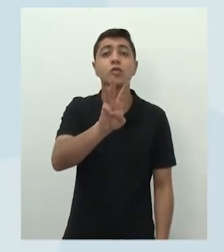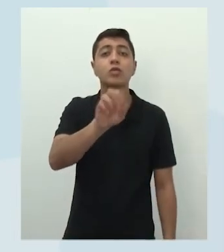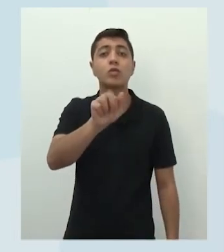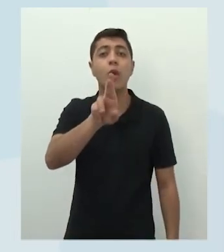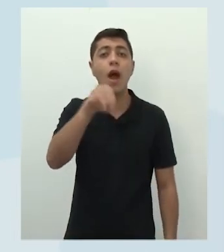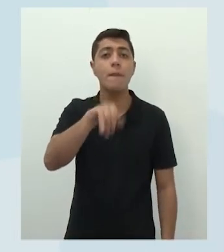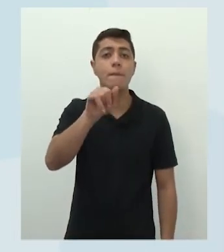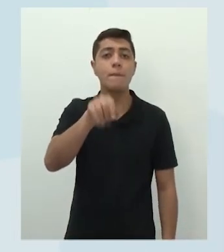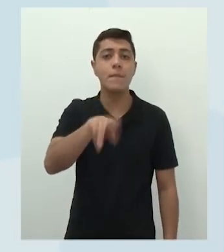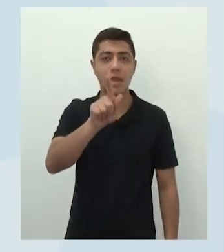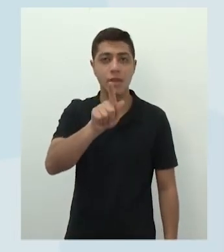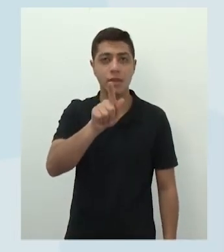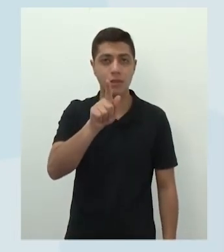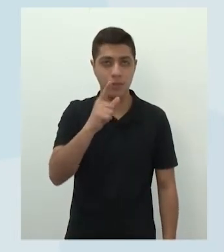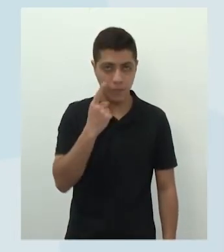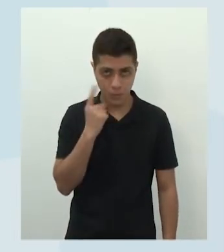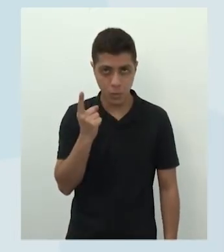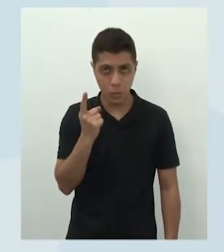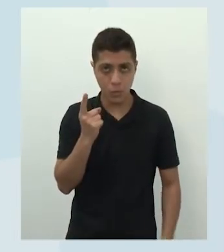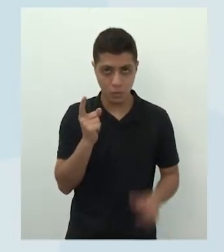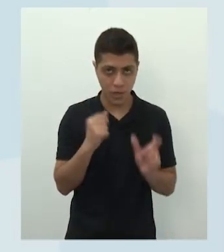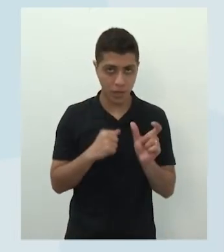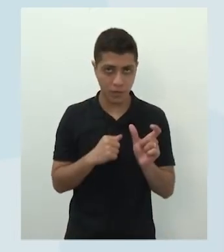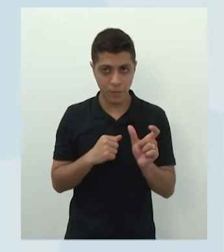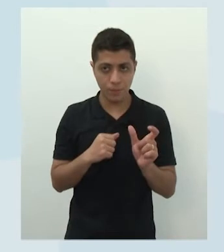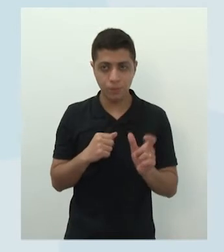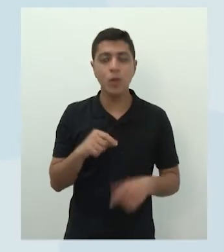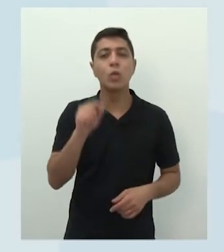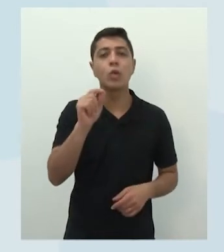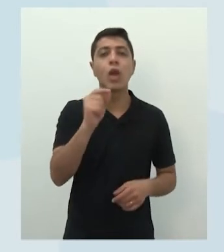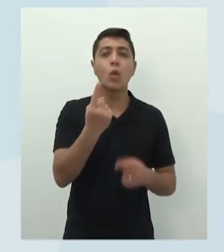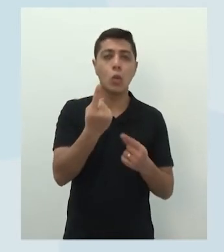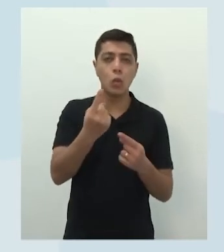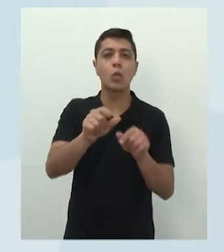do enxameamento. Tudo que interage